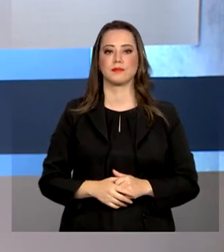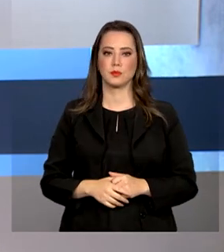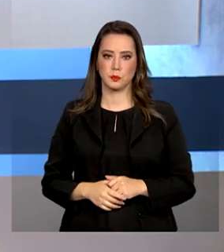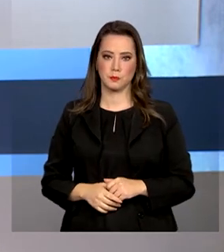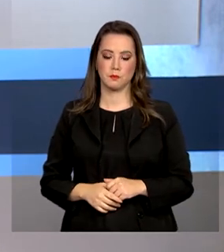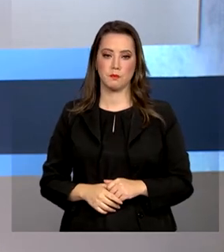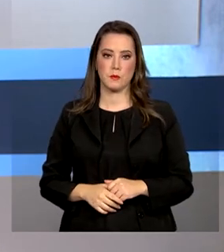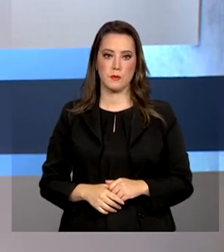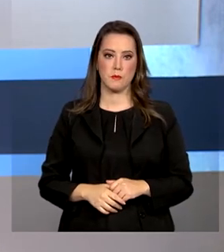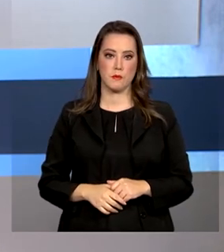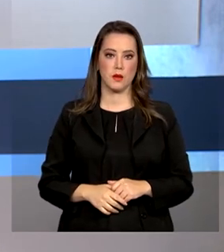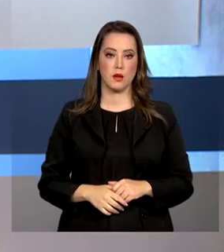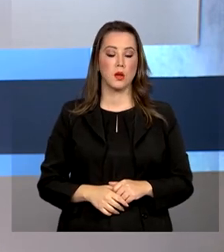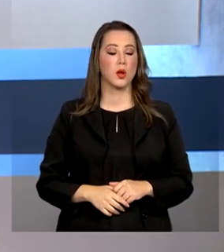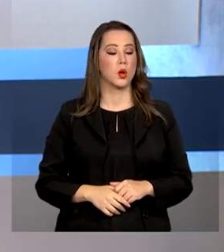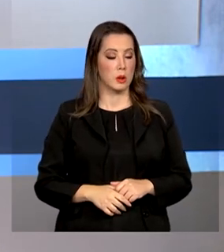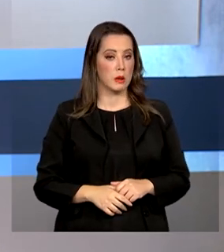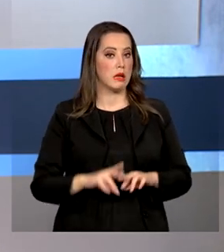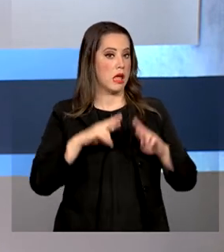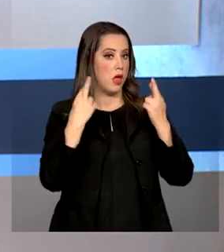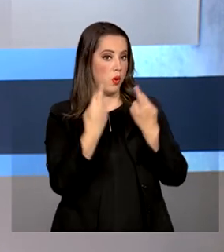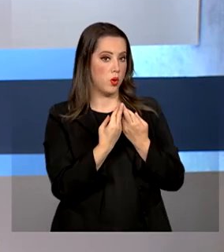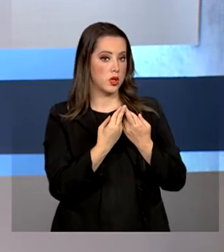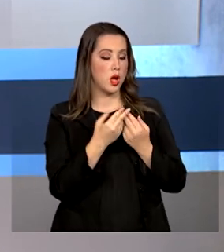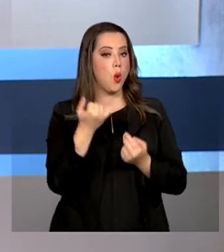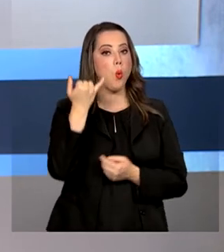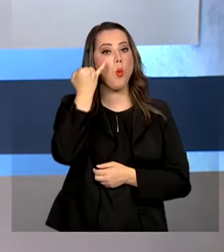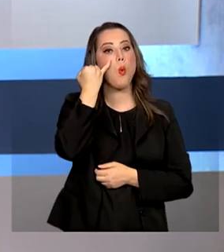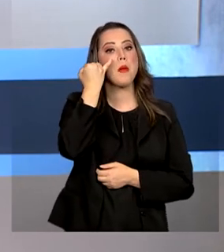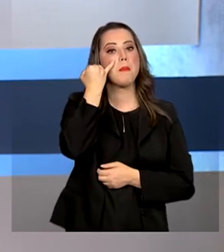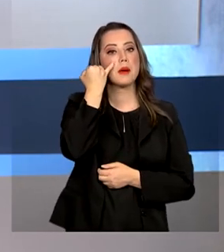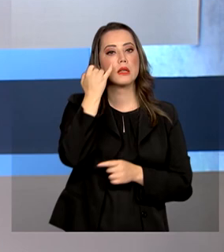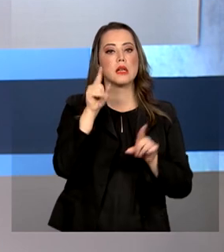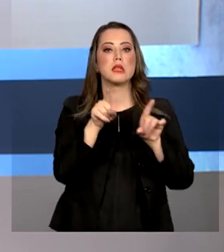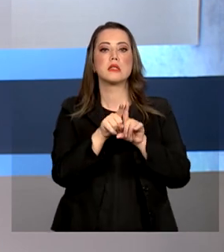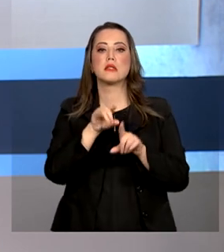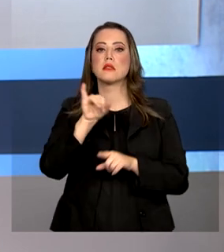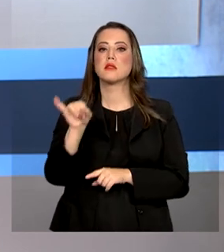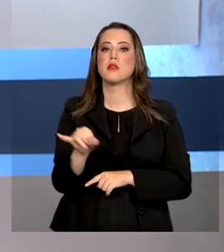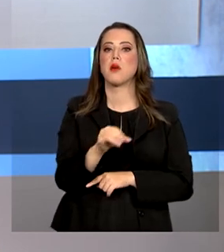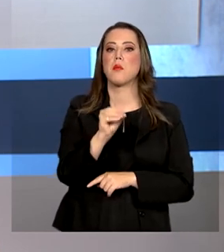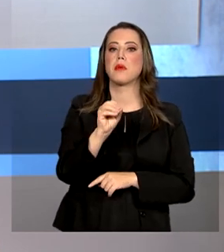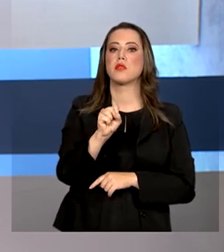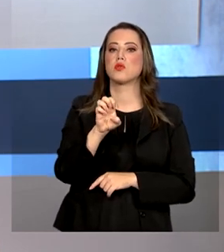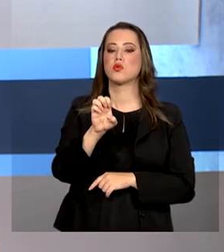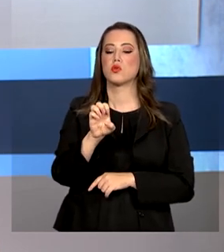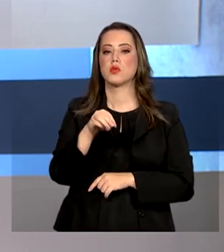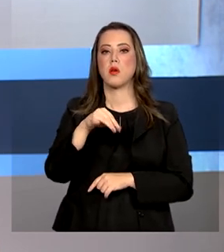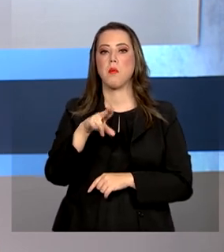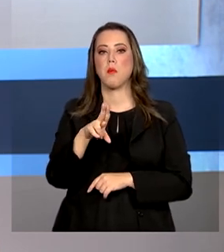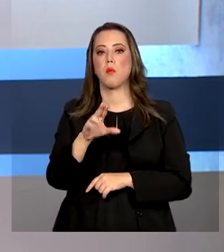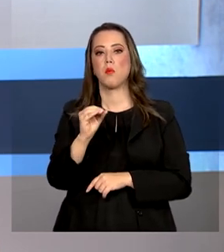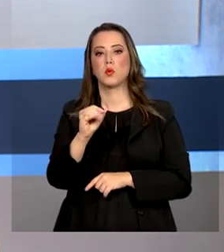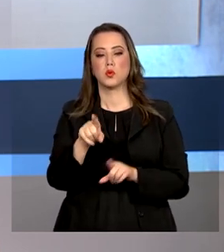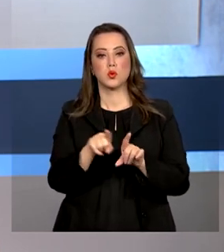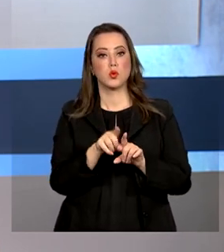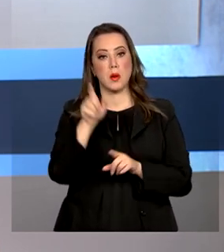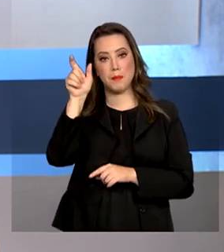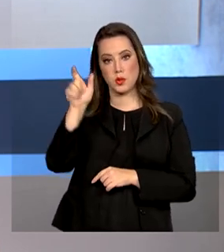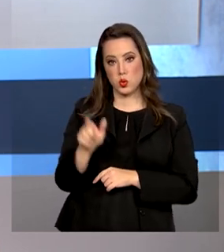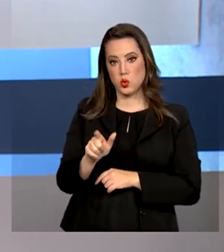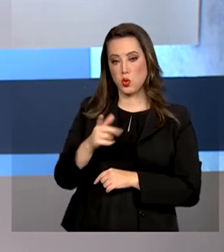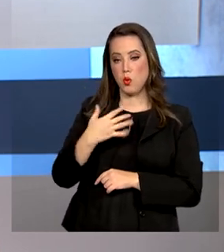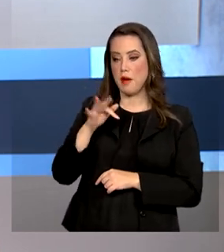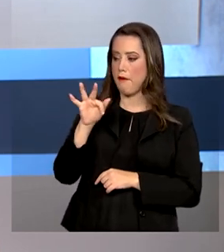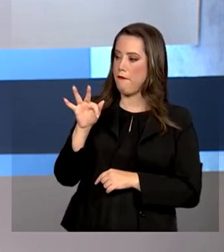após se reunir com o governador do Distrito Federal Ibanez Rocha e com José múcio que será o futuro ministro da Defesa Flávio Dino